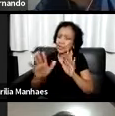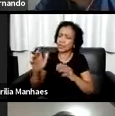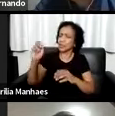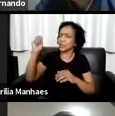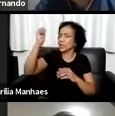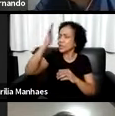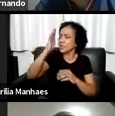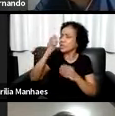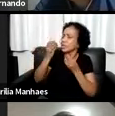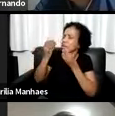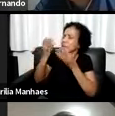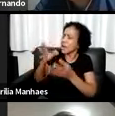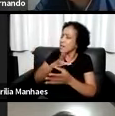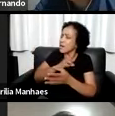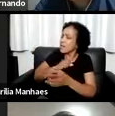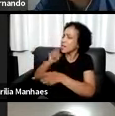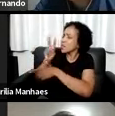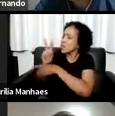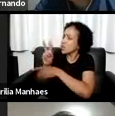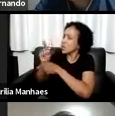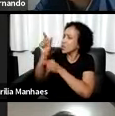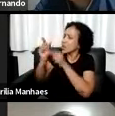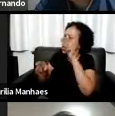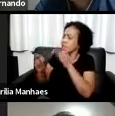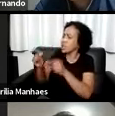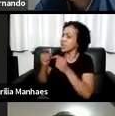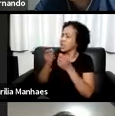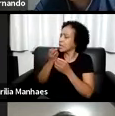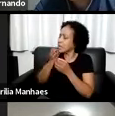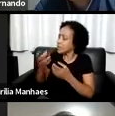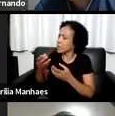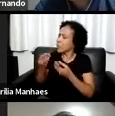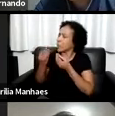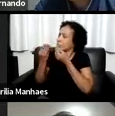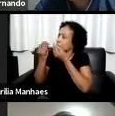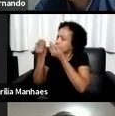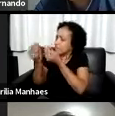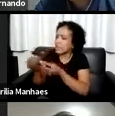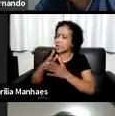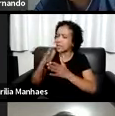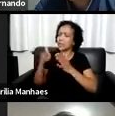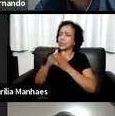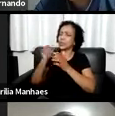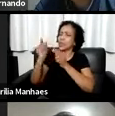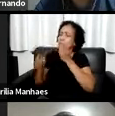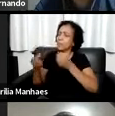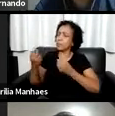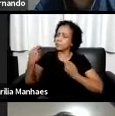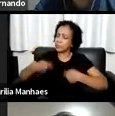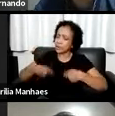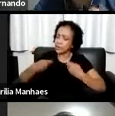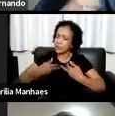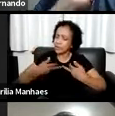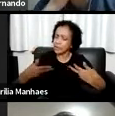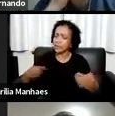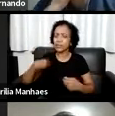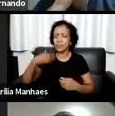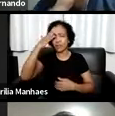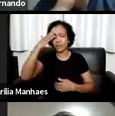a tua misericórdia, a tua benevolência, a tua bênção, Senhor. Estamos certos, Pai, de